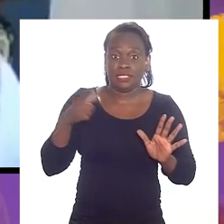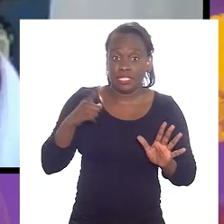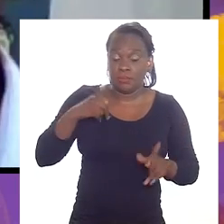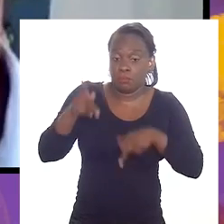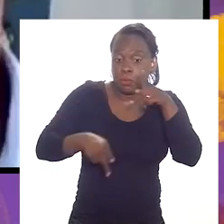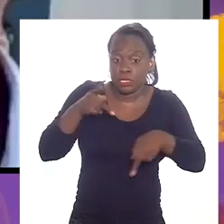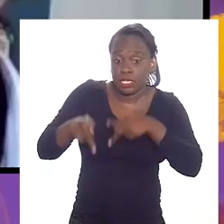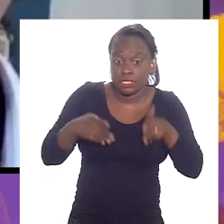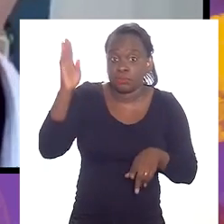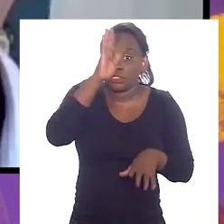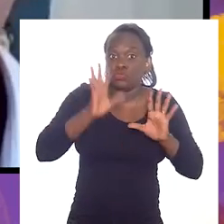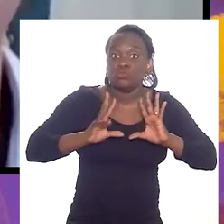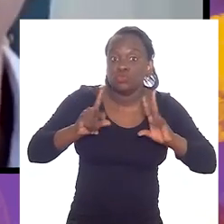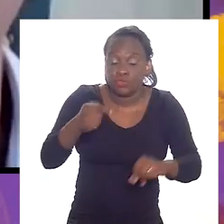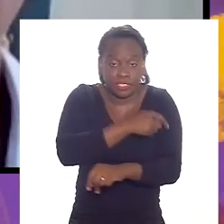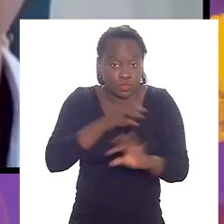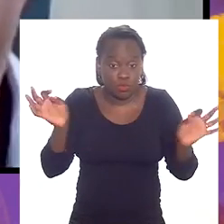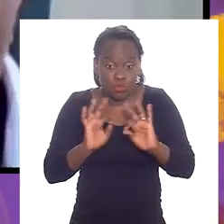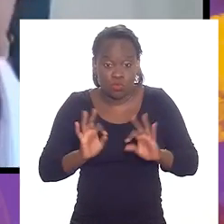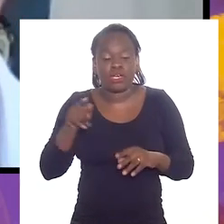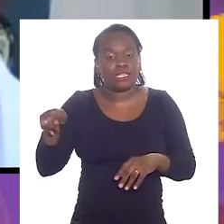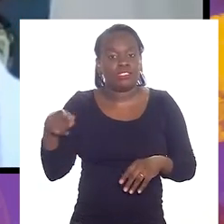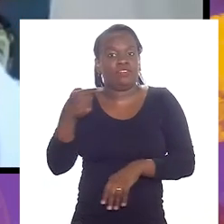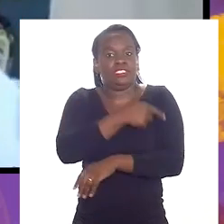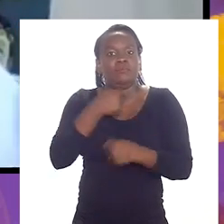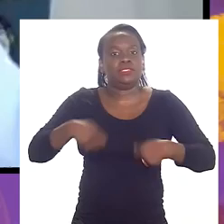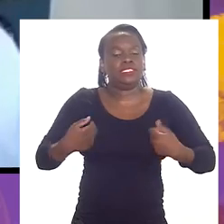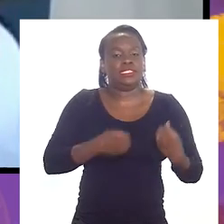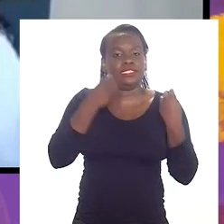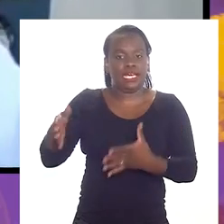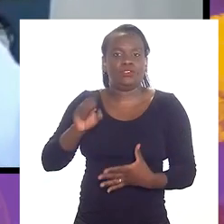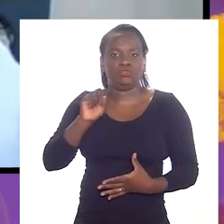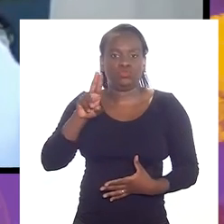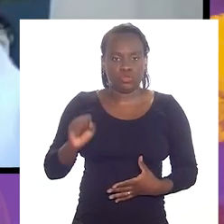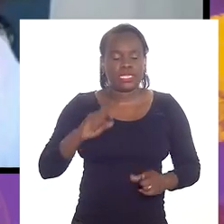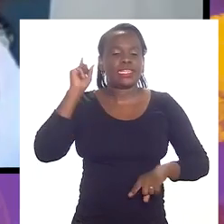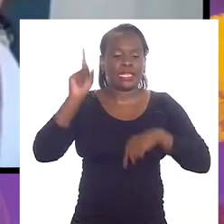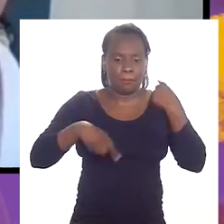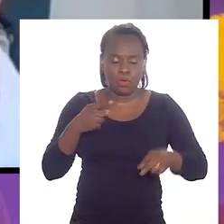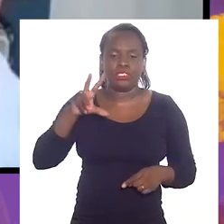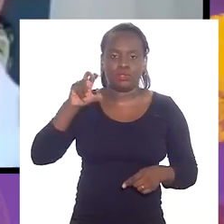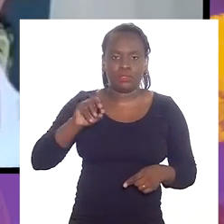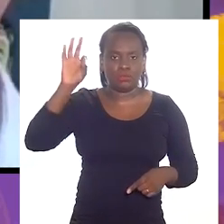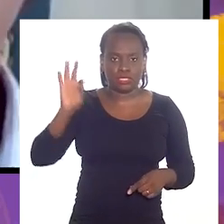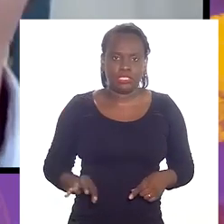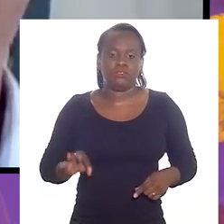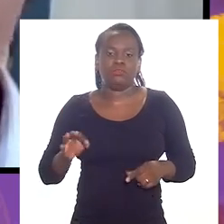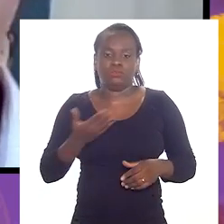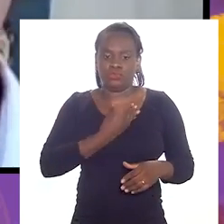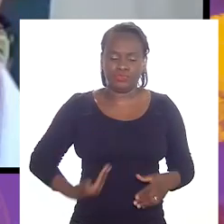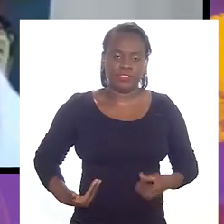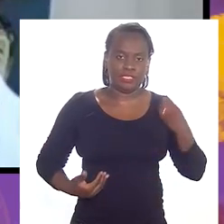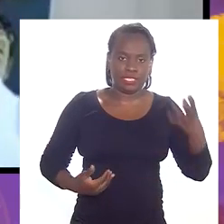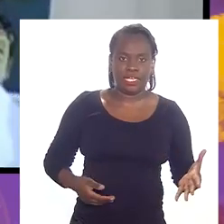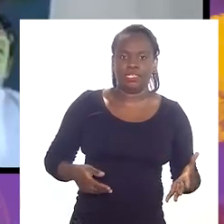enquanto a população brasileira não for vacinada essas vacinas tem que ser doadas para os depois cinquenta por cento